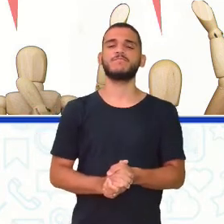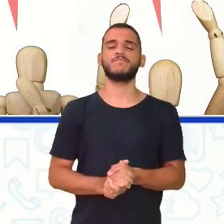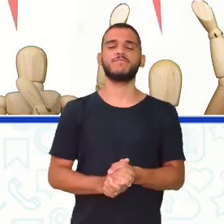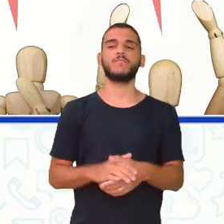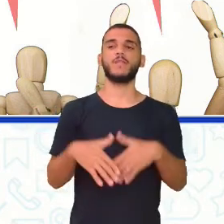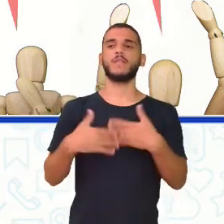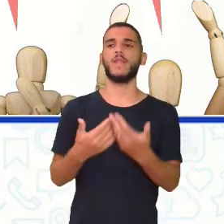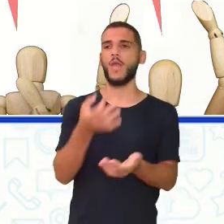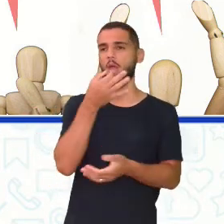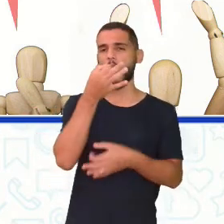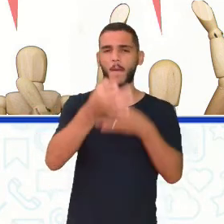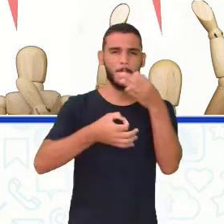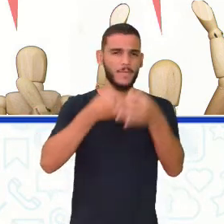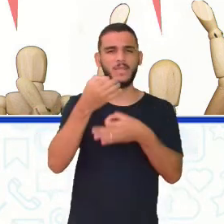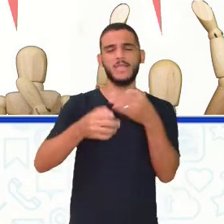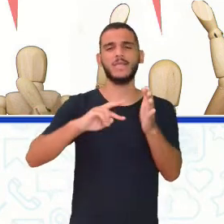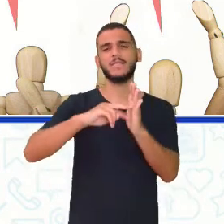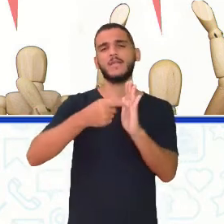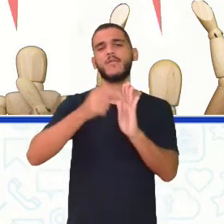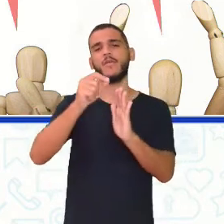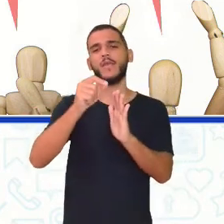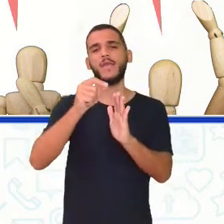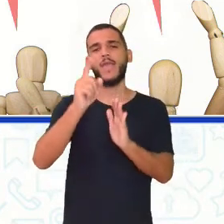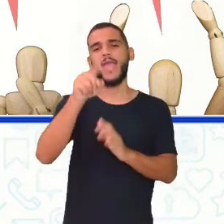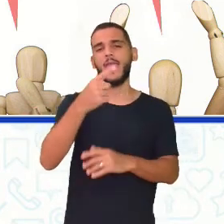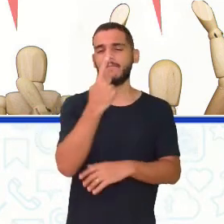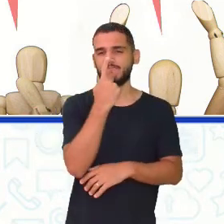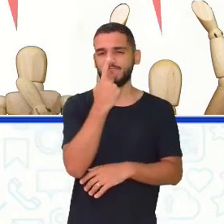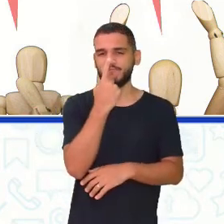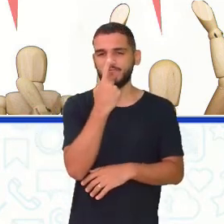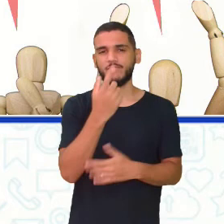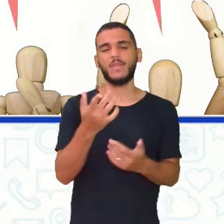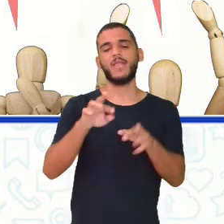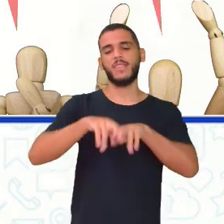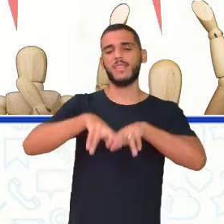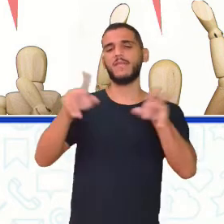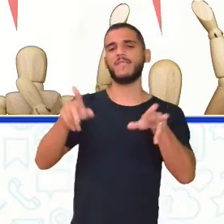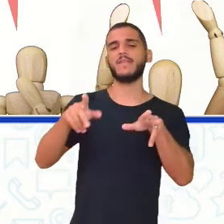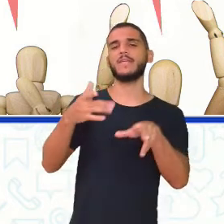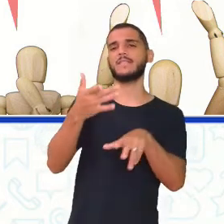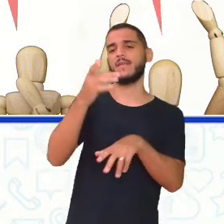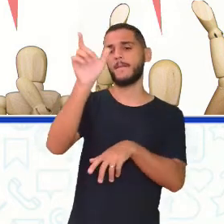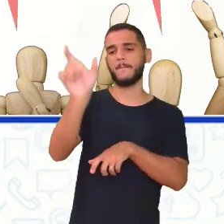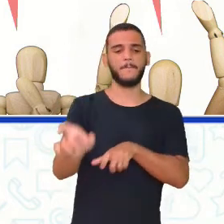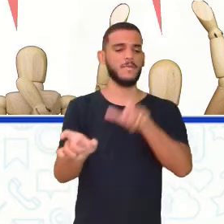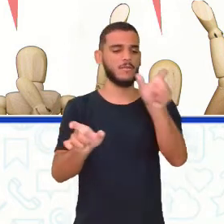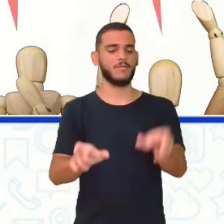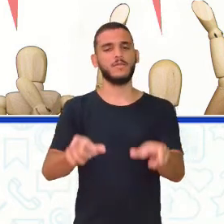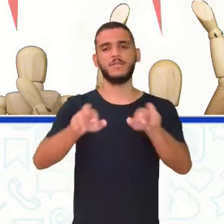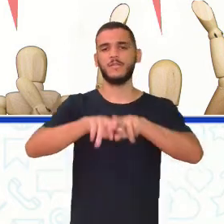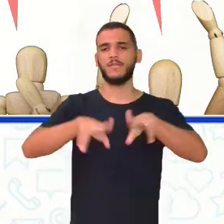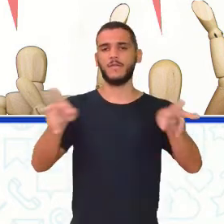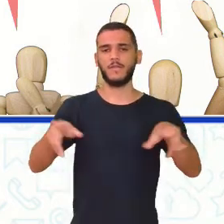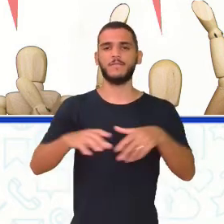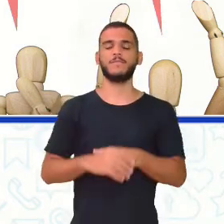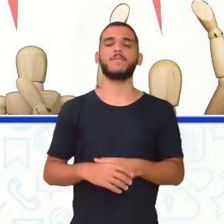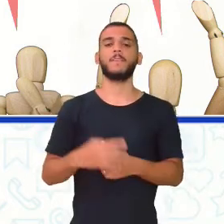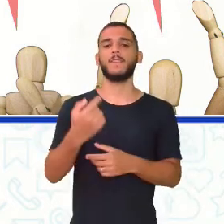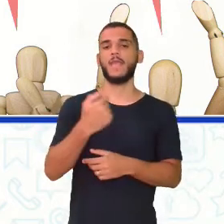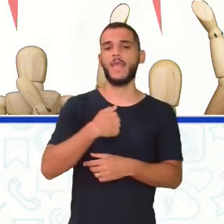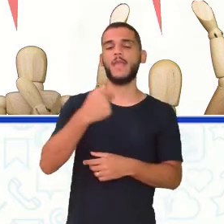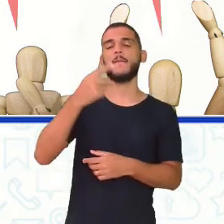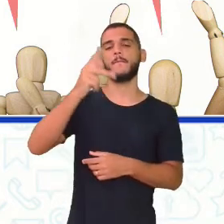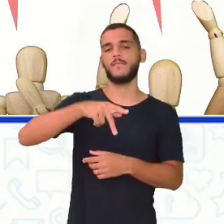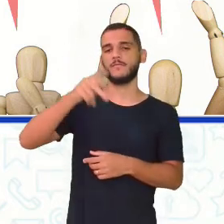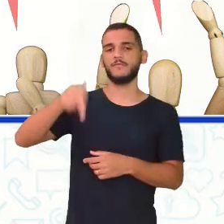Então, a opinião vai ser alguma coisa muito mais íntima, que é diferente de pessoa para pessoa. Eu e a professora Camille Clisma podemos comer